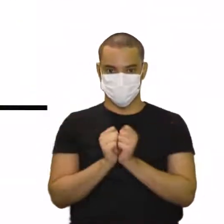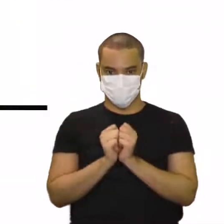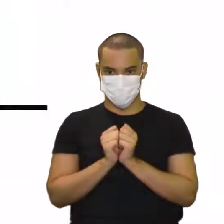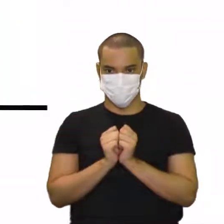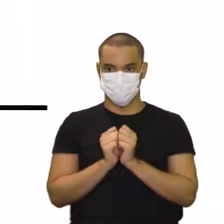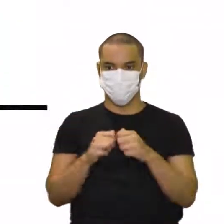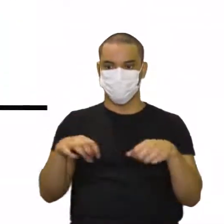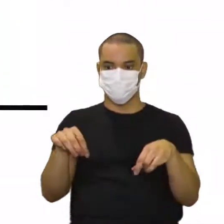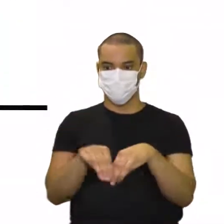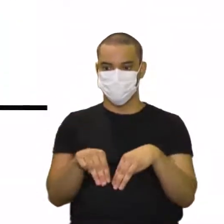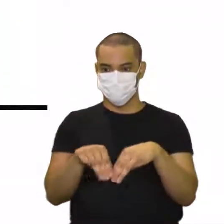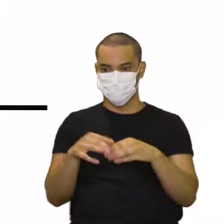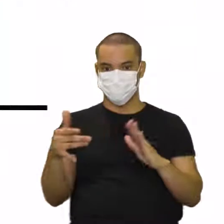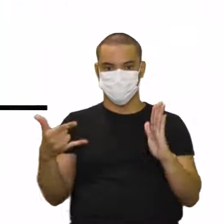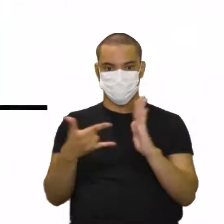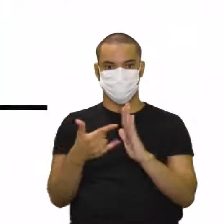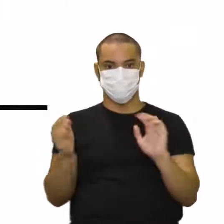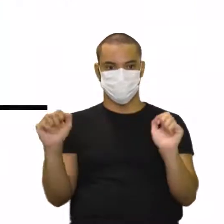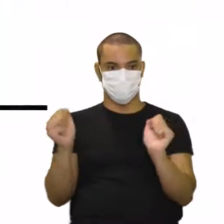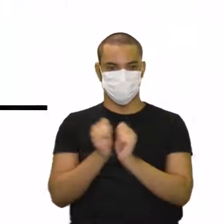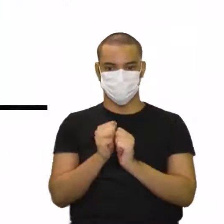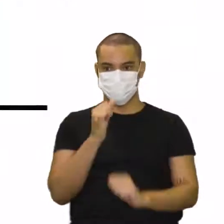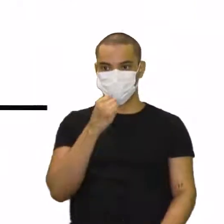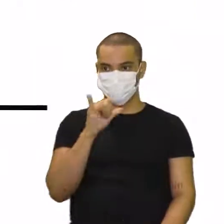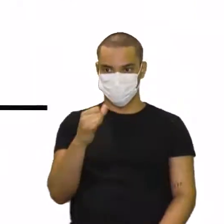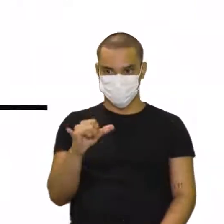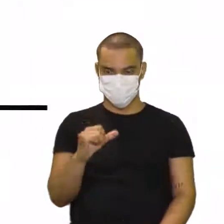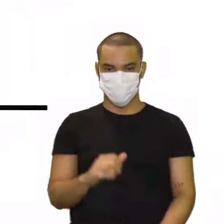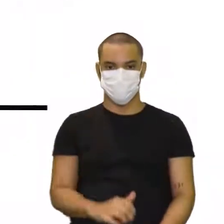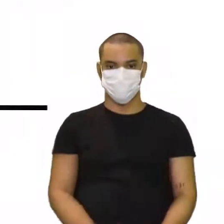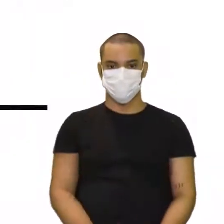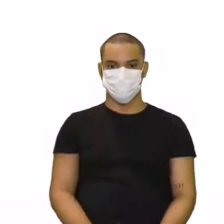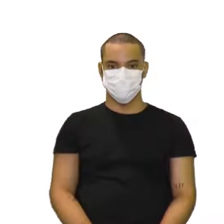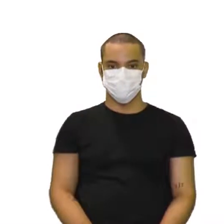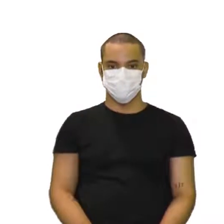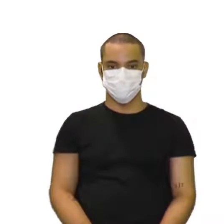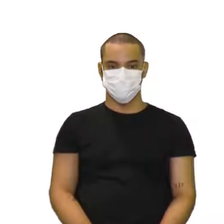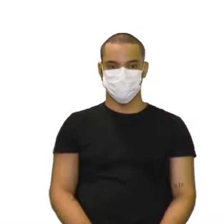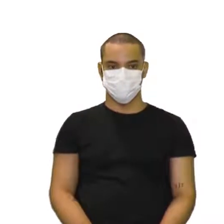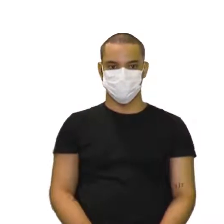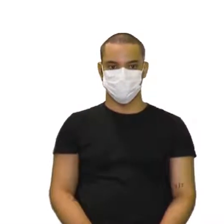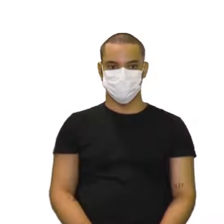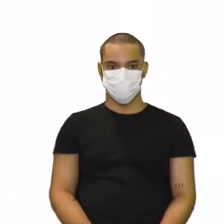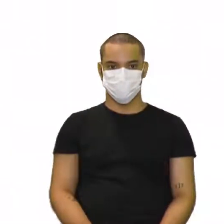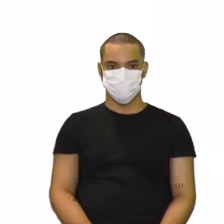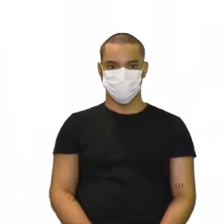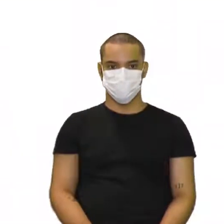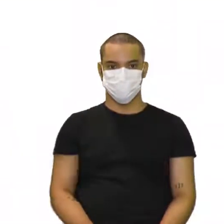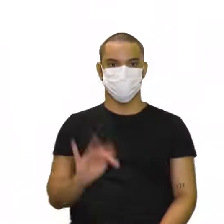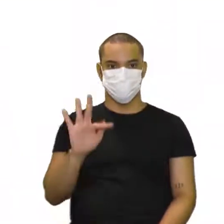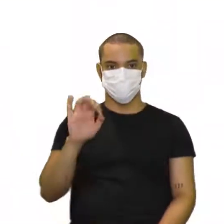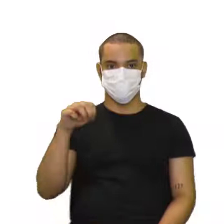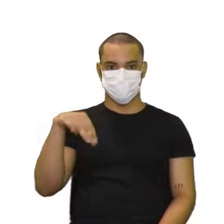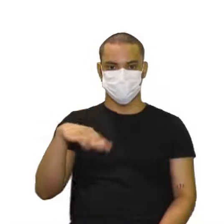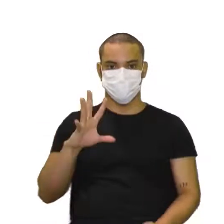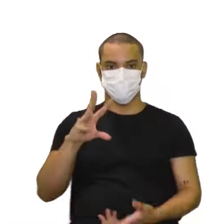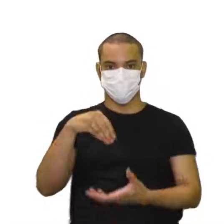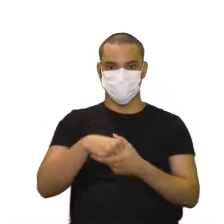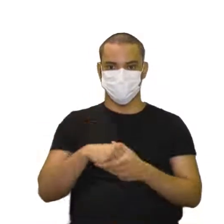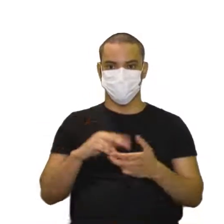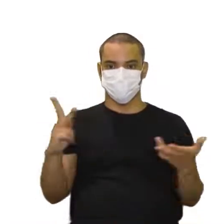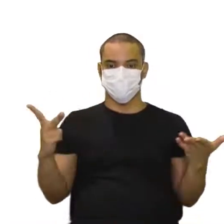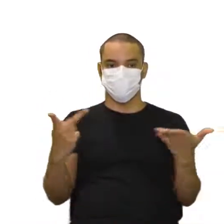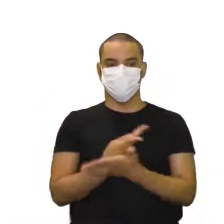força magnética e da força elétrica. Bom, tudo representado aí, beleza. A FEM gerada nesse circuito provoca